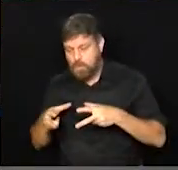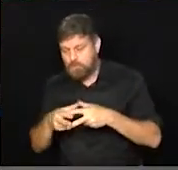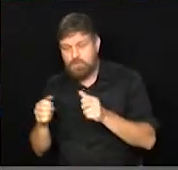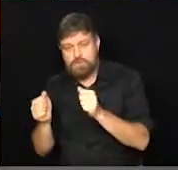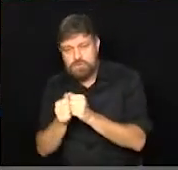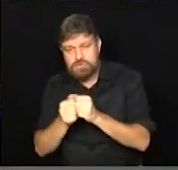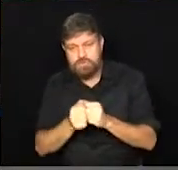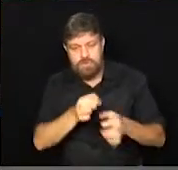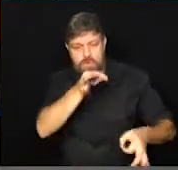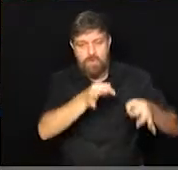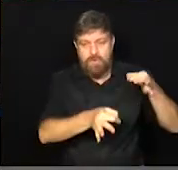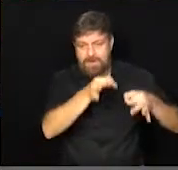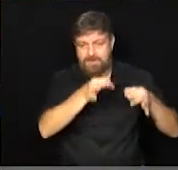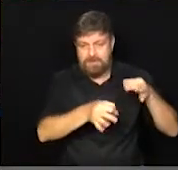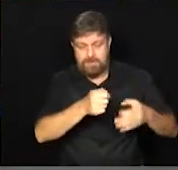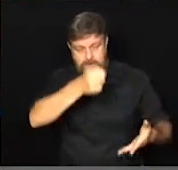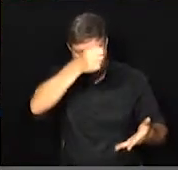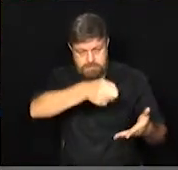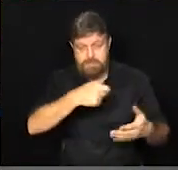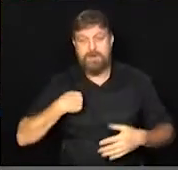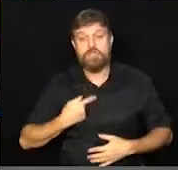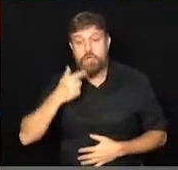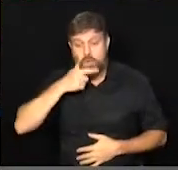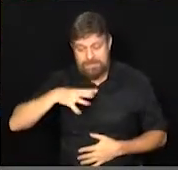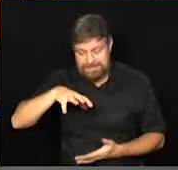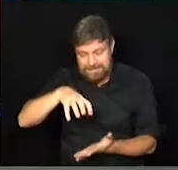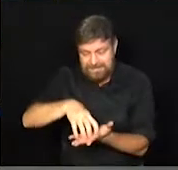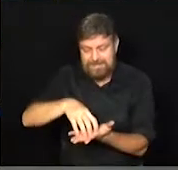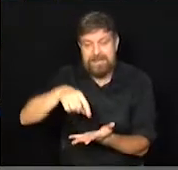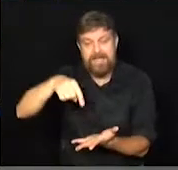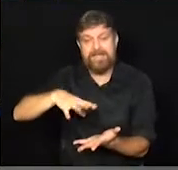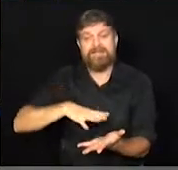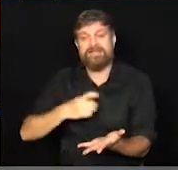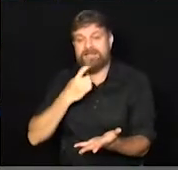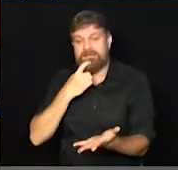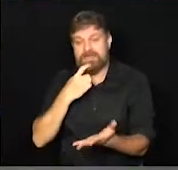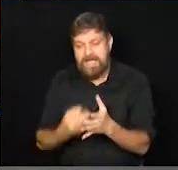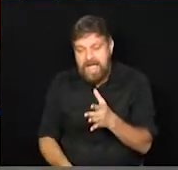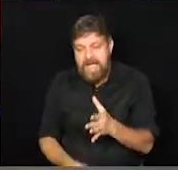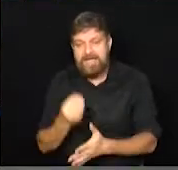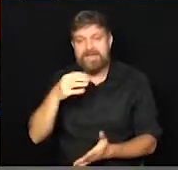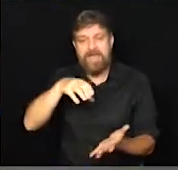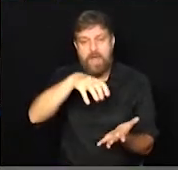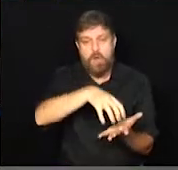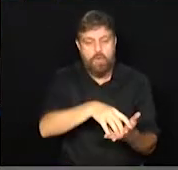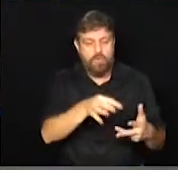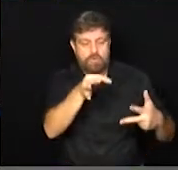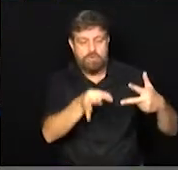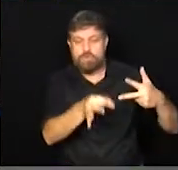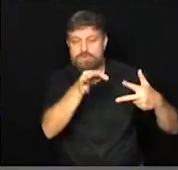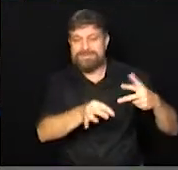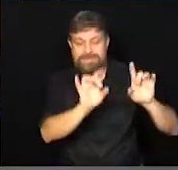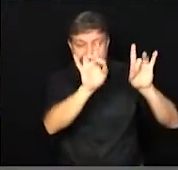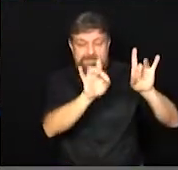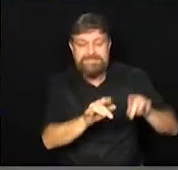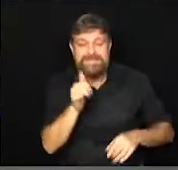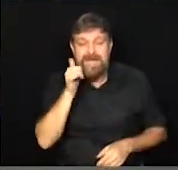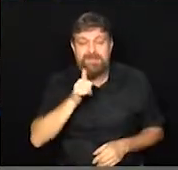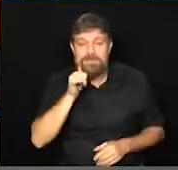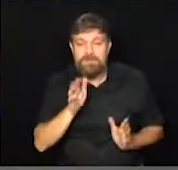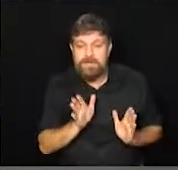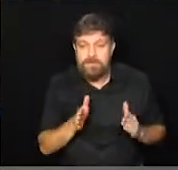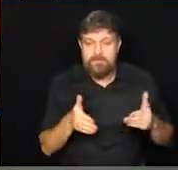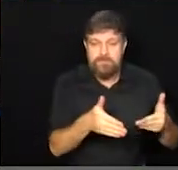Justiça, nós conseguimos a implantação do juizado especializado. Agora, nós temos um desafio colocado, né,